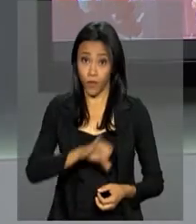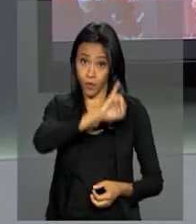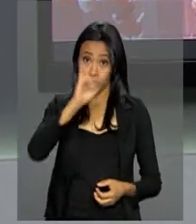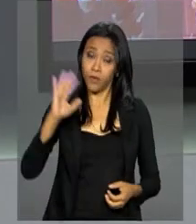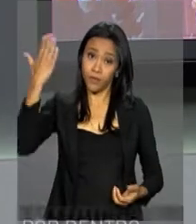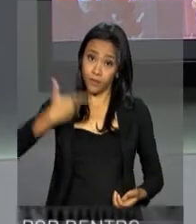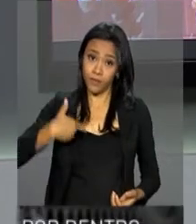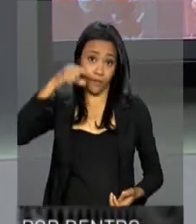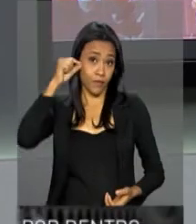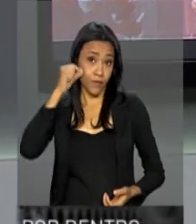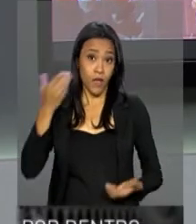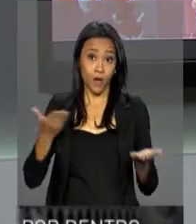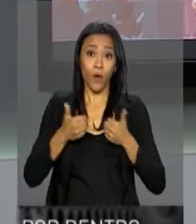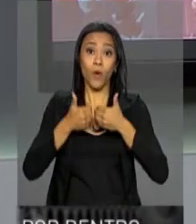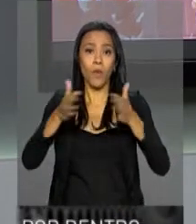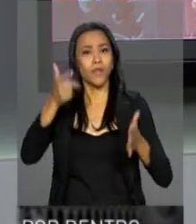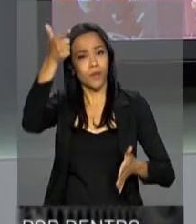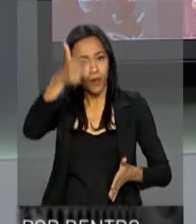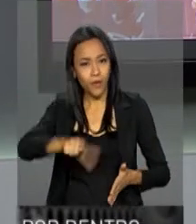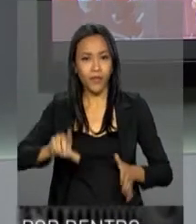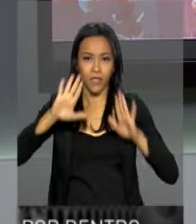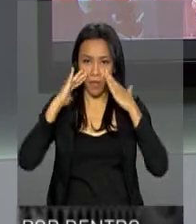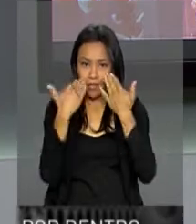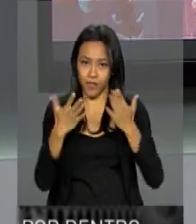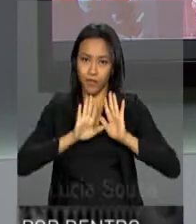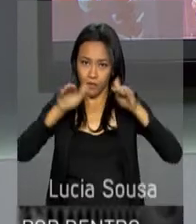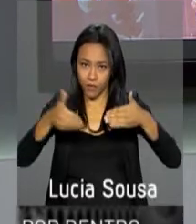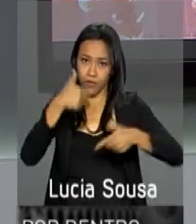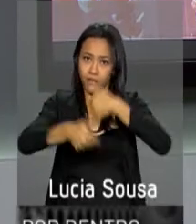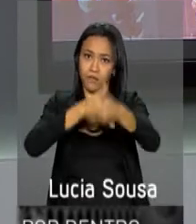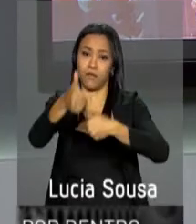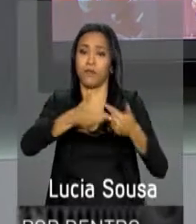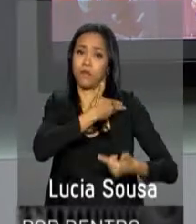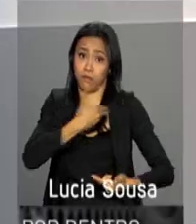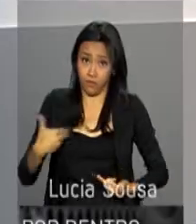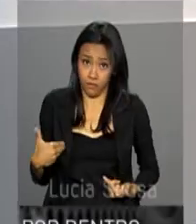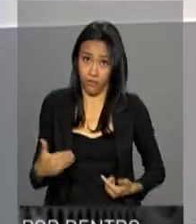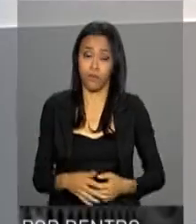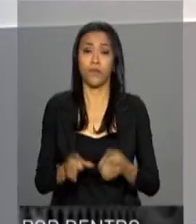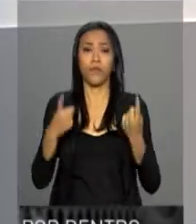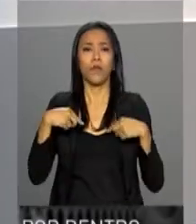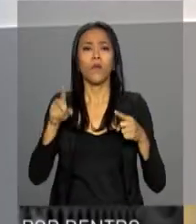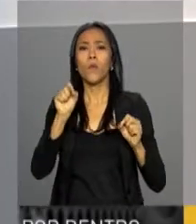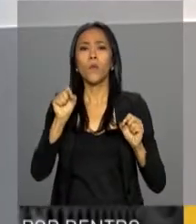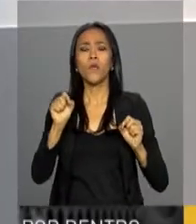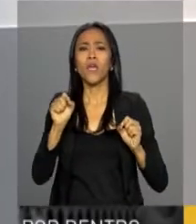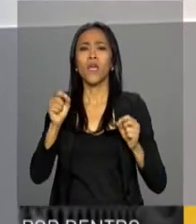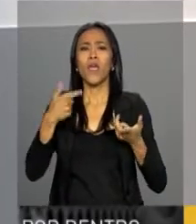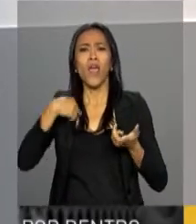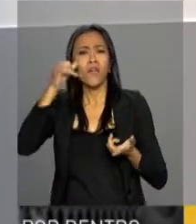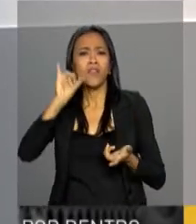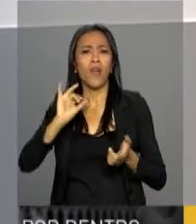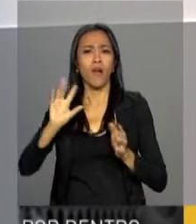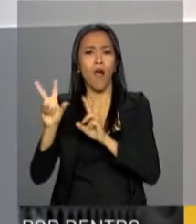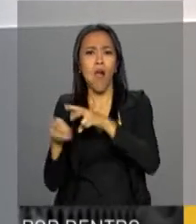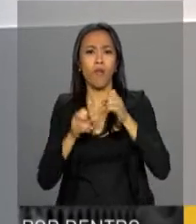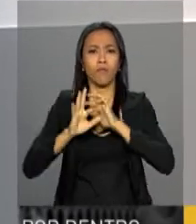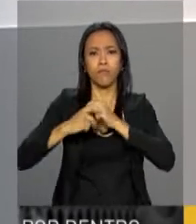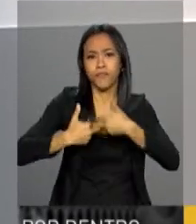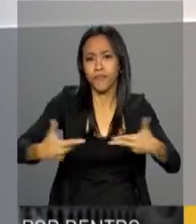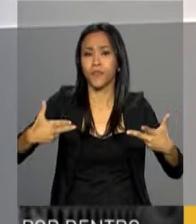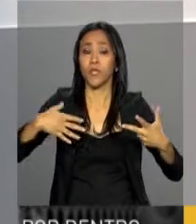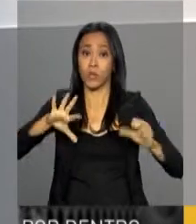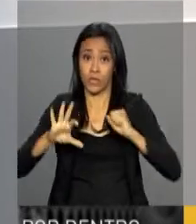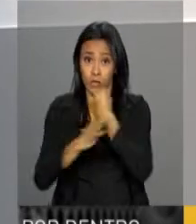Olá, eu sou Carla Vatier e começa agora mais uma edição do programa Por Dentro do Governo. Para combater desvios nos recursos do seguro-desemprego,